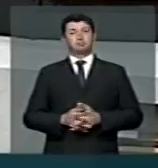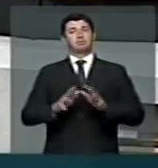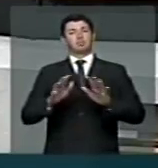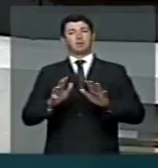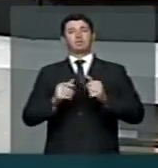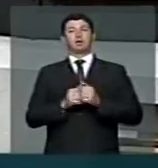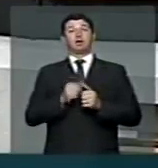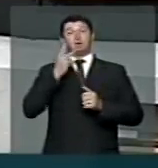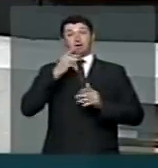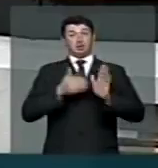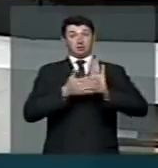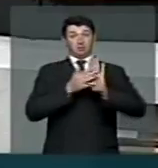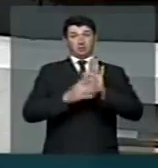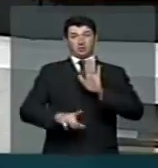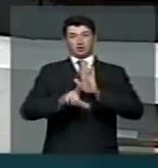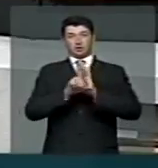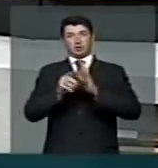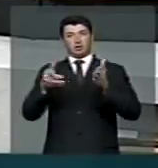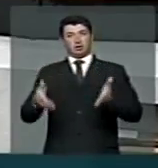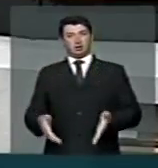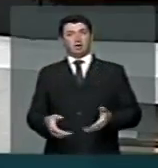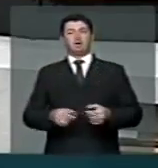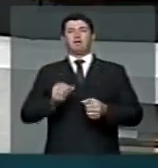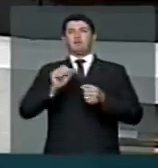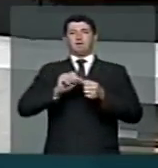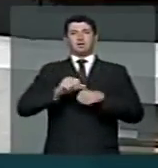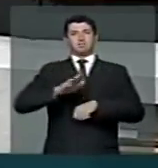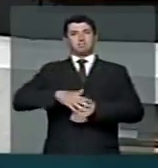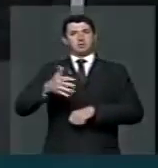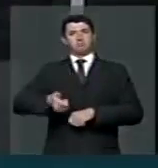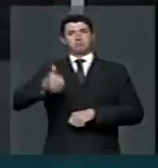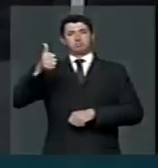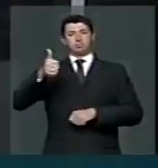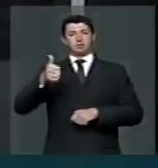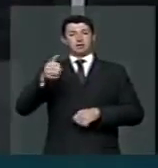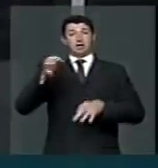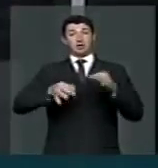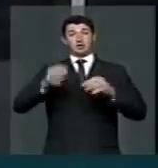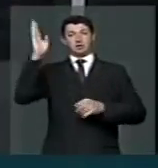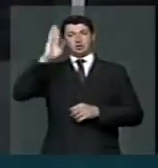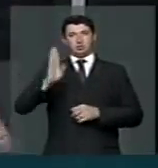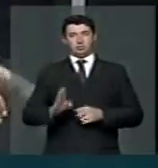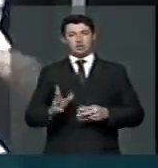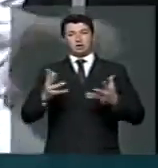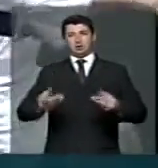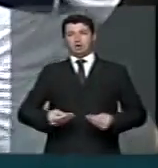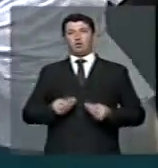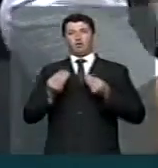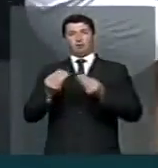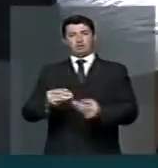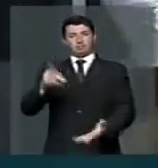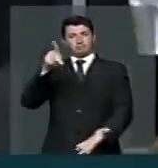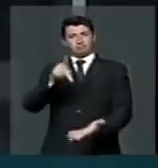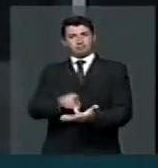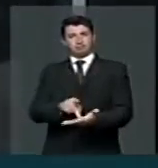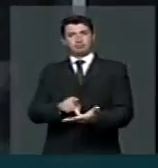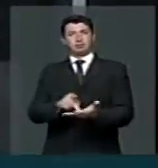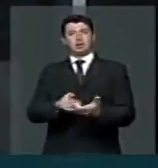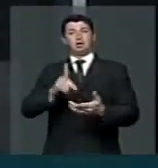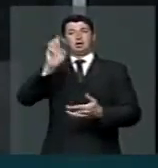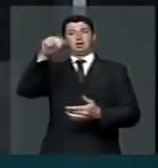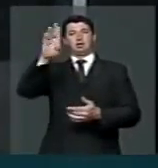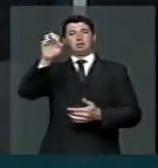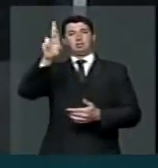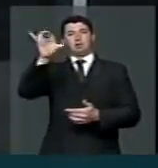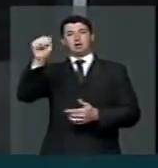consideração a propostas legislativas que solidifiquem a estrutura judiciária brasileira e levem de forma efetiva a